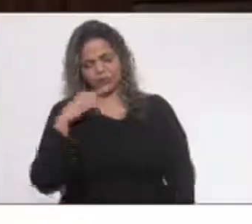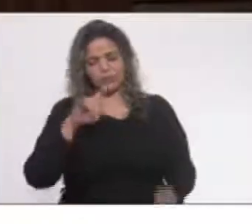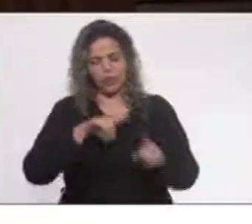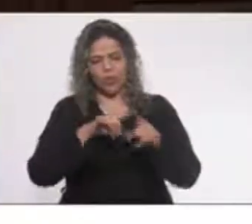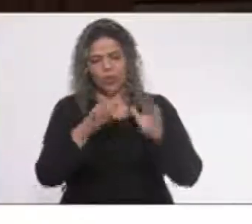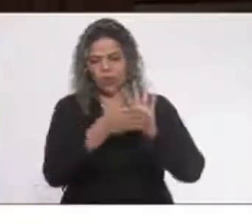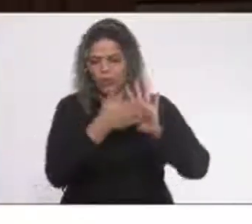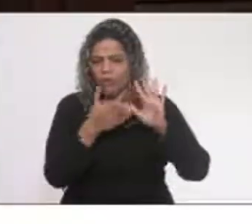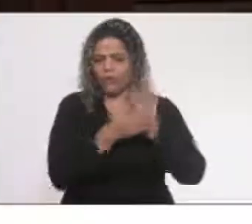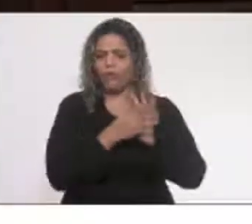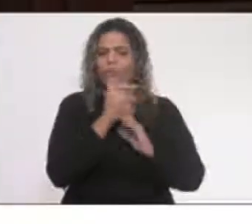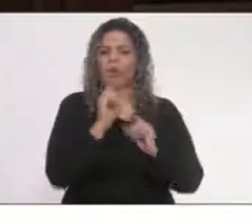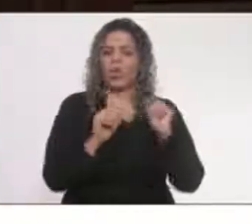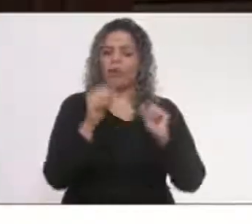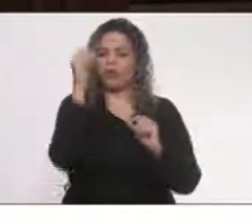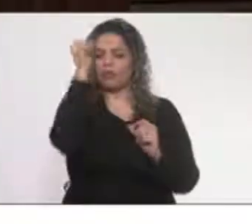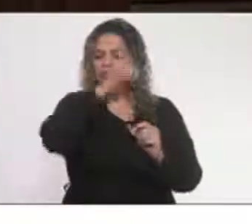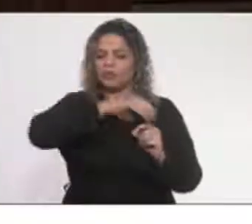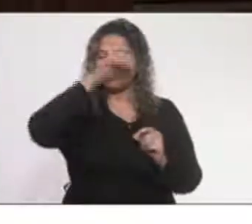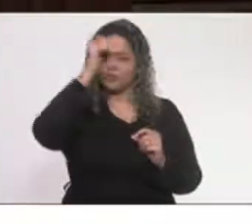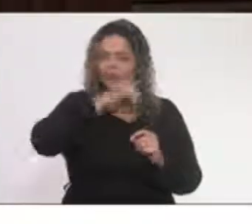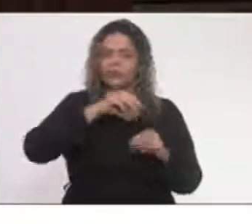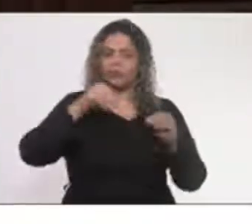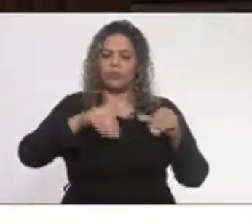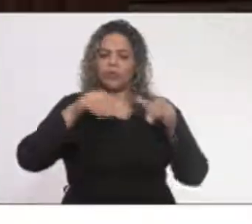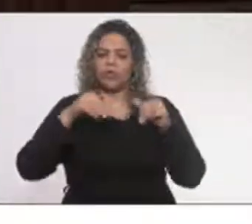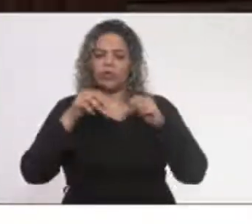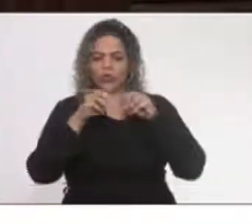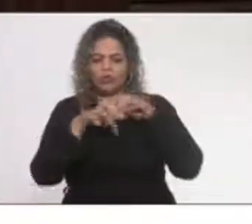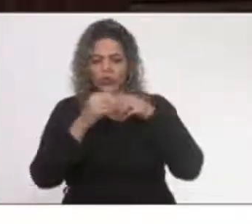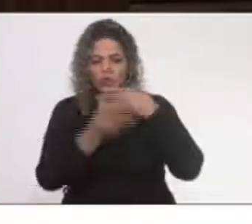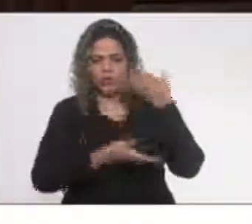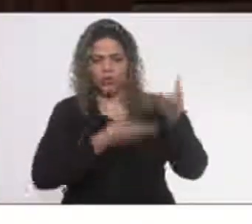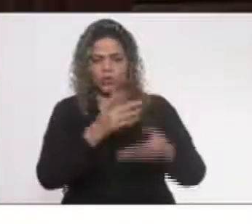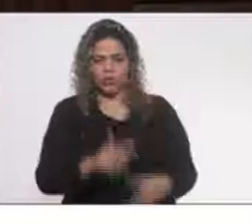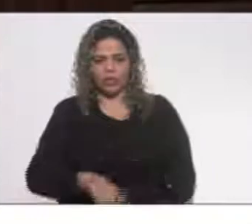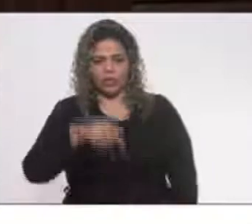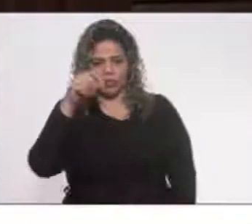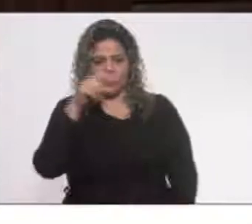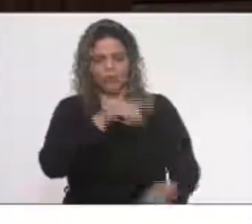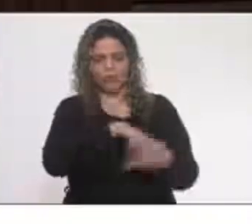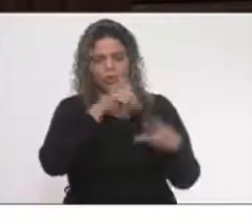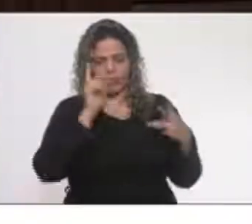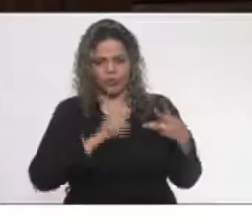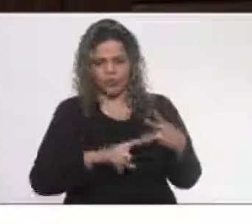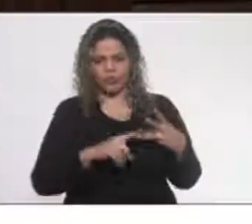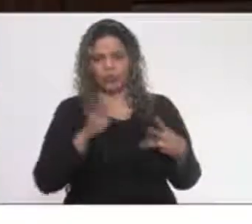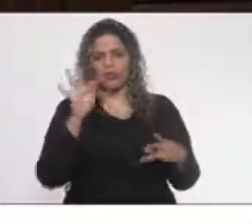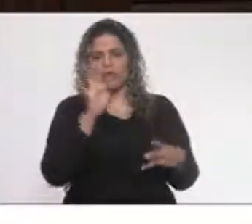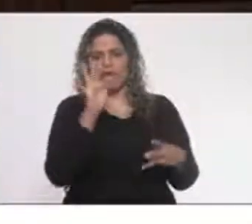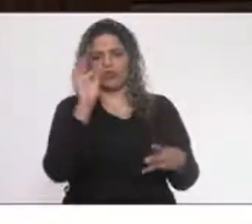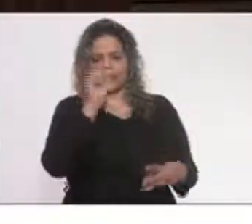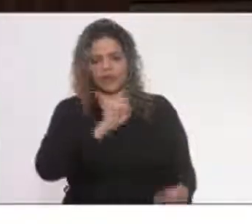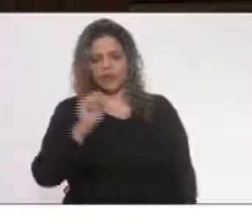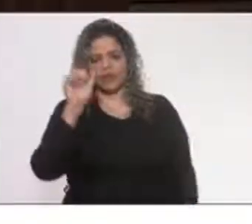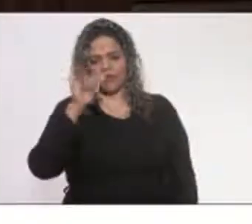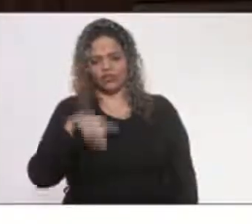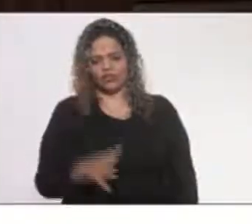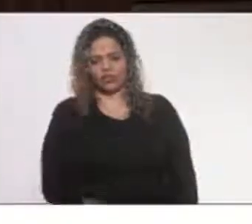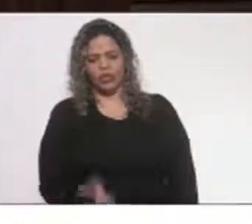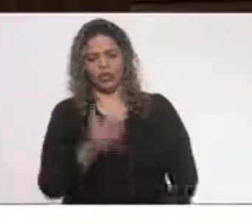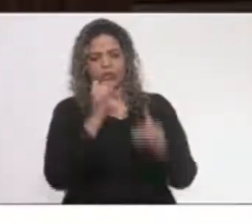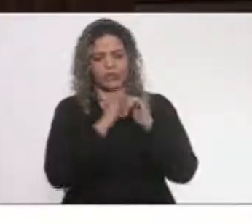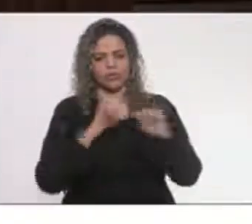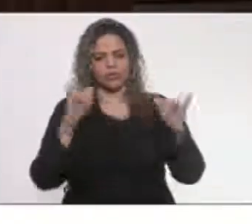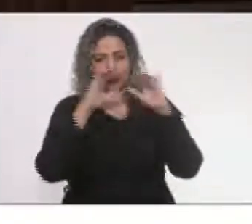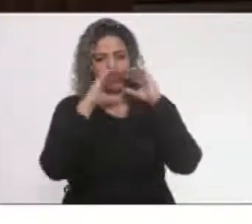Portanto, é um absurdo que o Ministério da Educação, vou concluir, não trate isso como prioridade. E, por último, Flávio Serafini já anunciou o